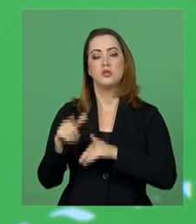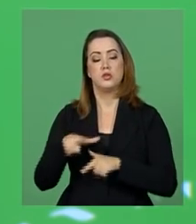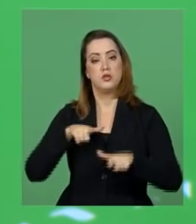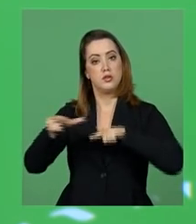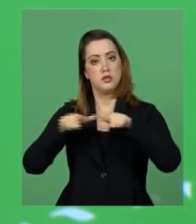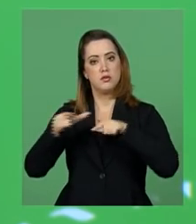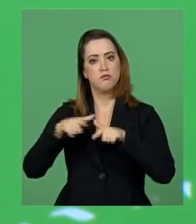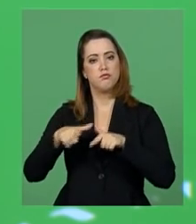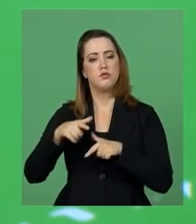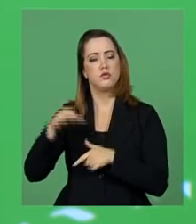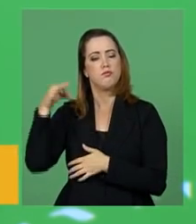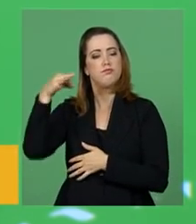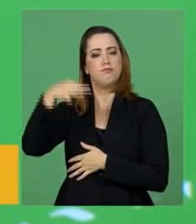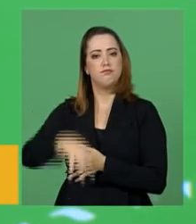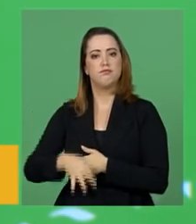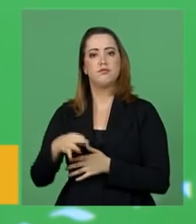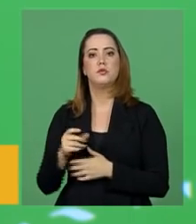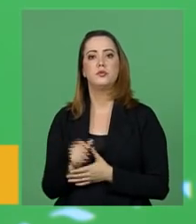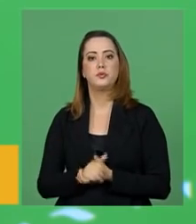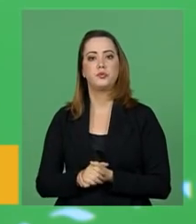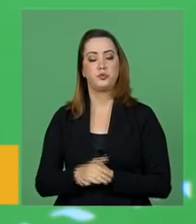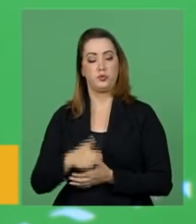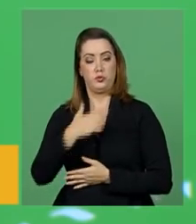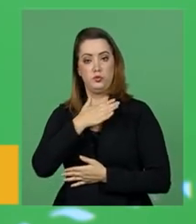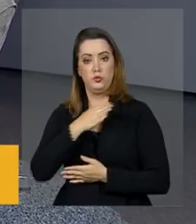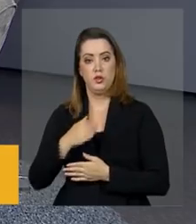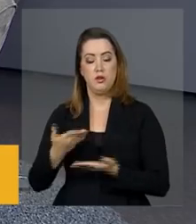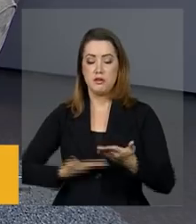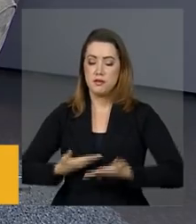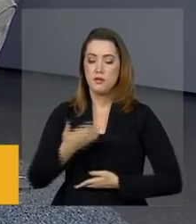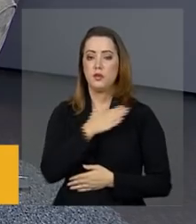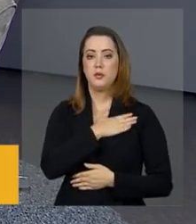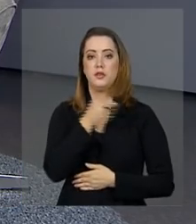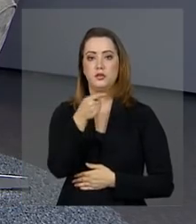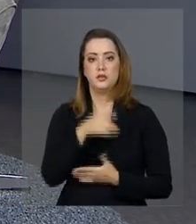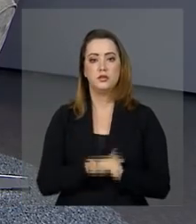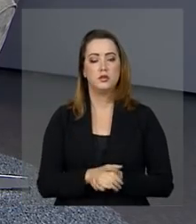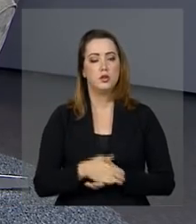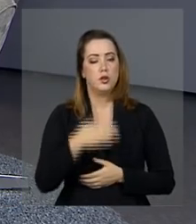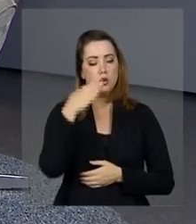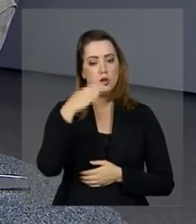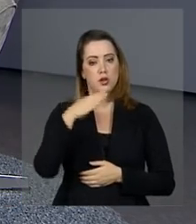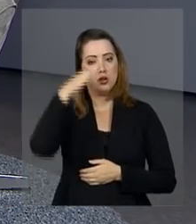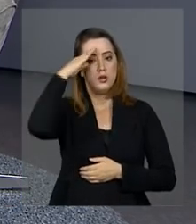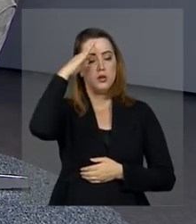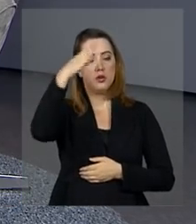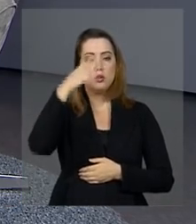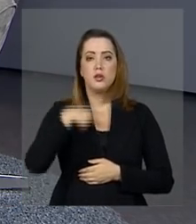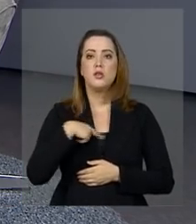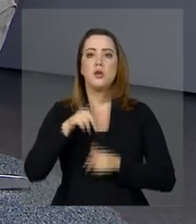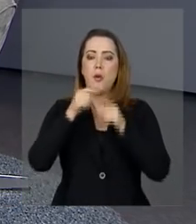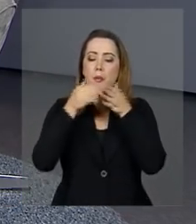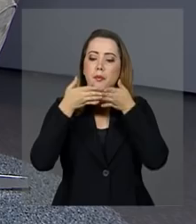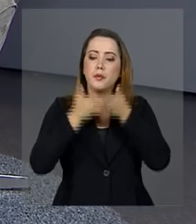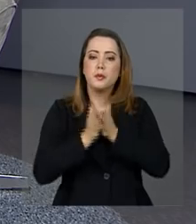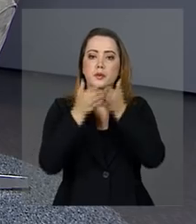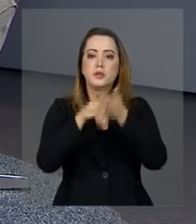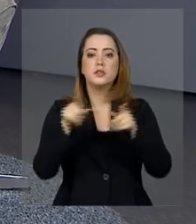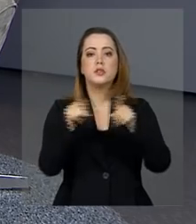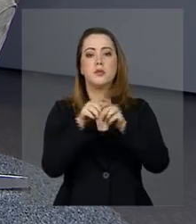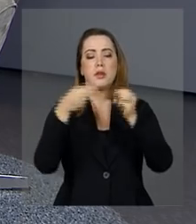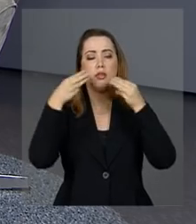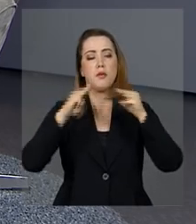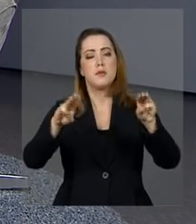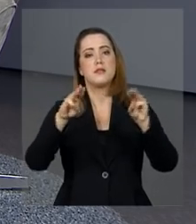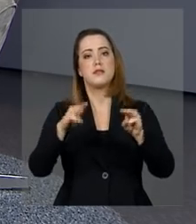profissionalismo e dedicação em servir a pátria. Capitão aqui é da Marinha, o comandante é da Marinha, e a Marinha também participa de missões de